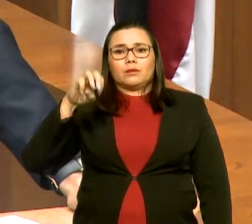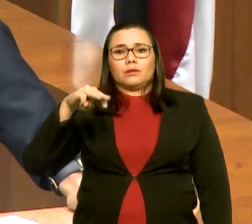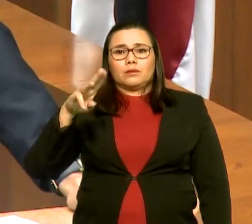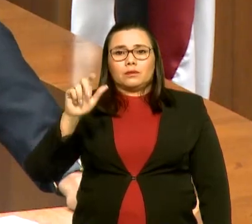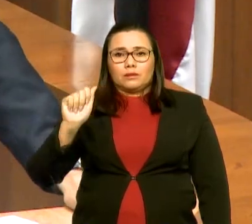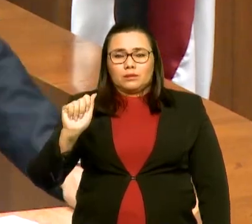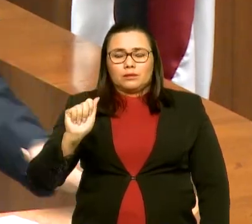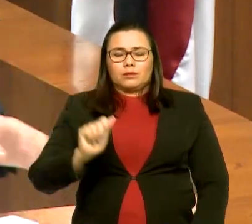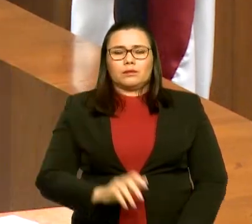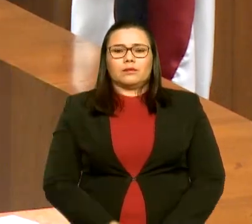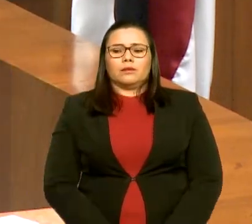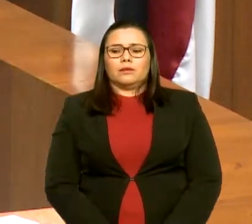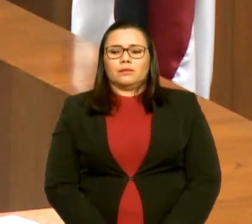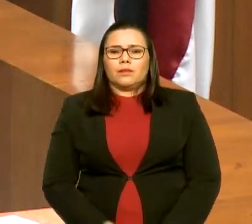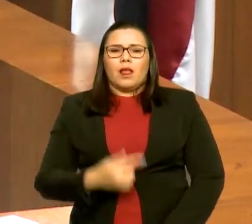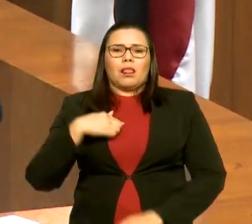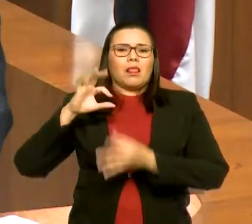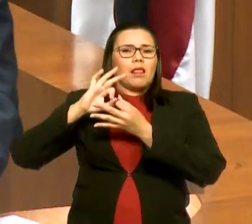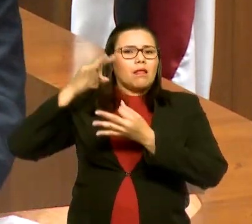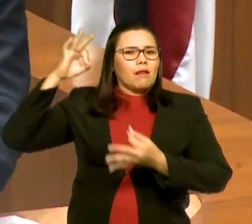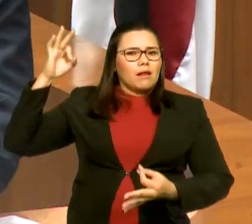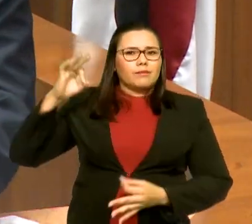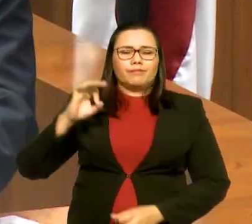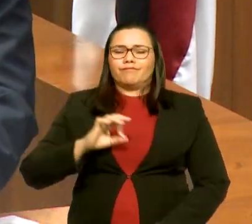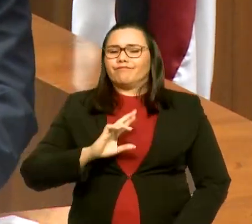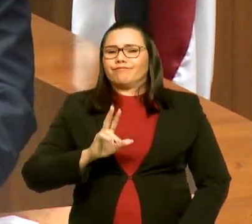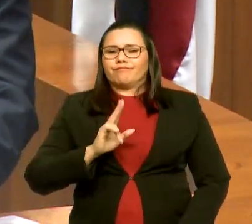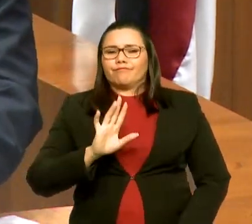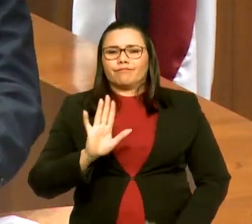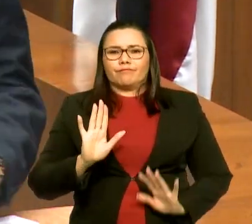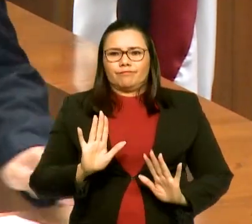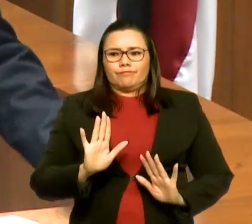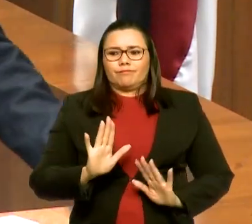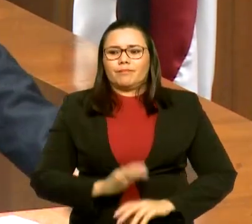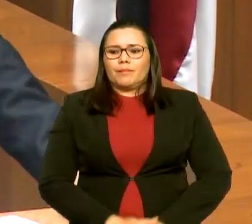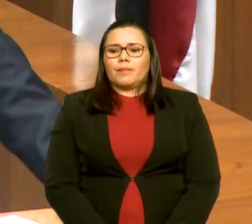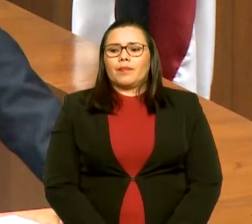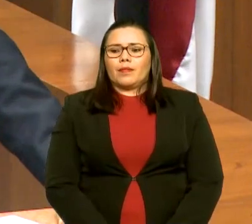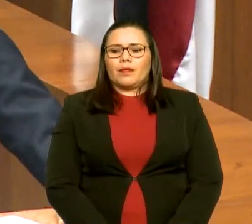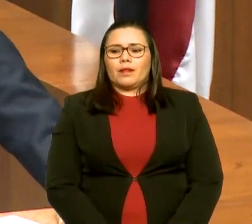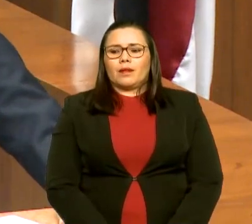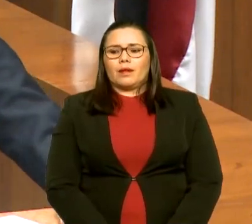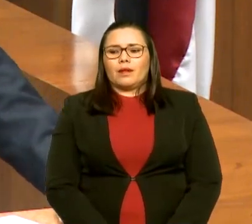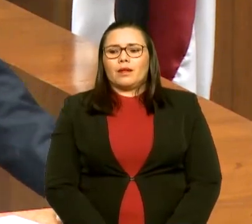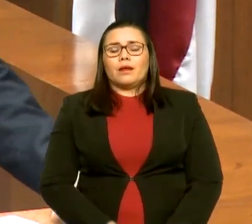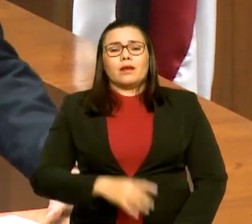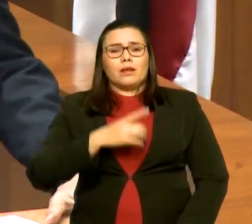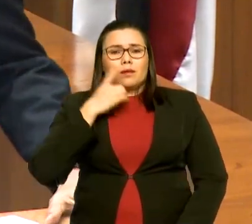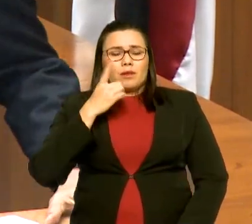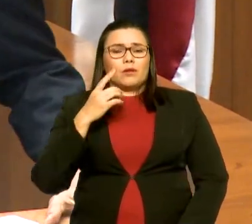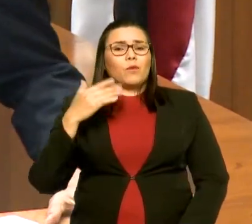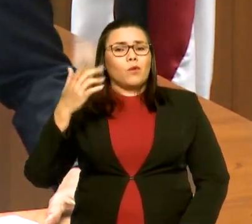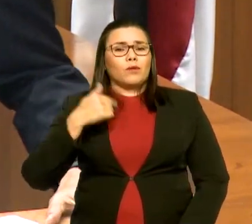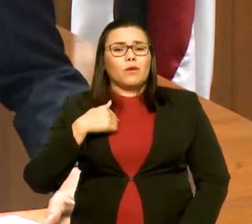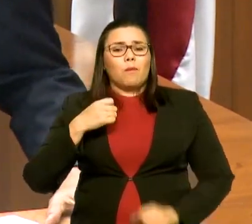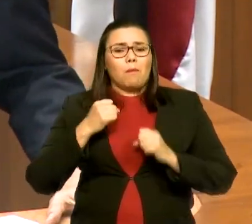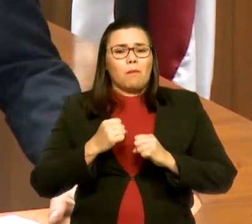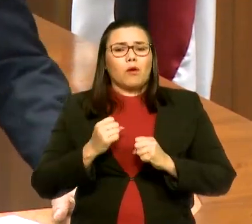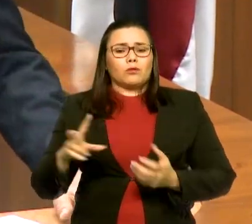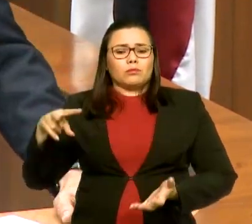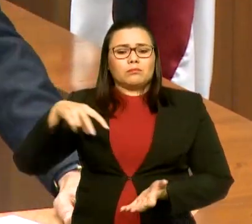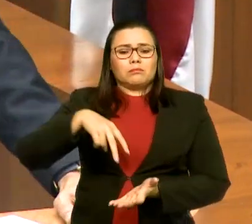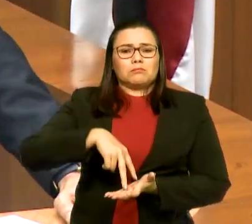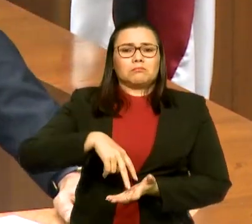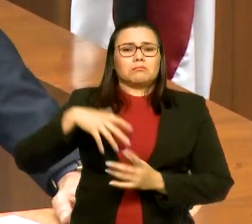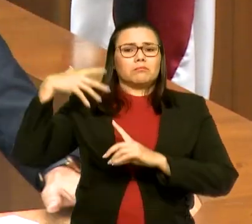mas hoje, deputado Rodrigo Lago, quando eu posso vir aqui a essa tribuna falar, quando eu